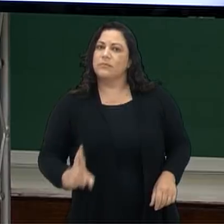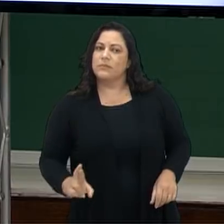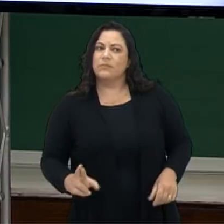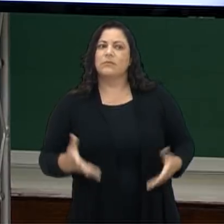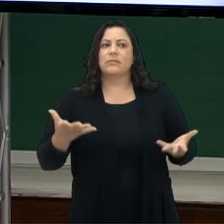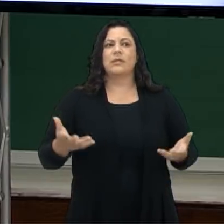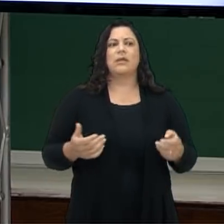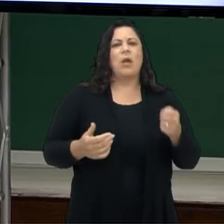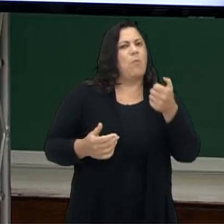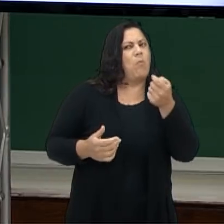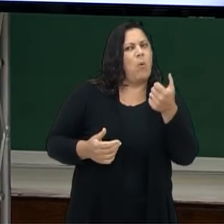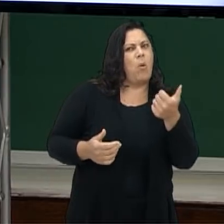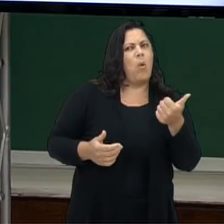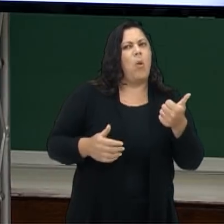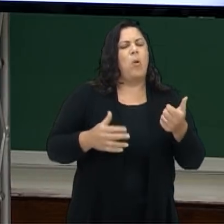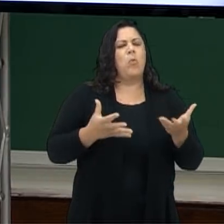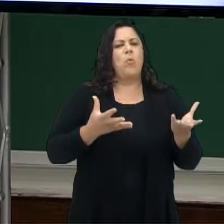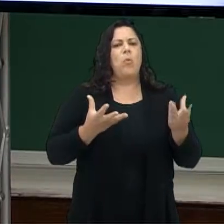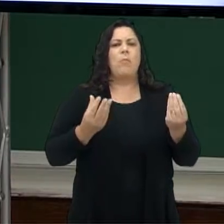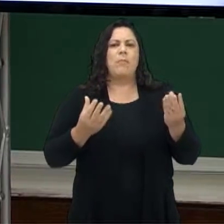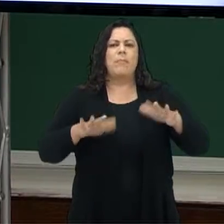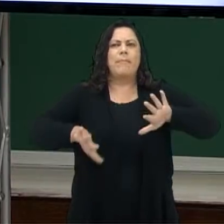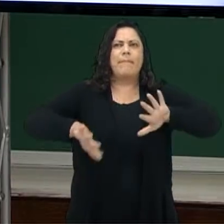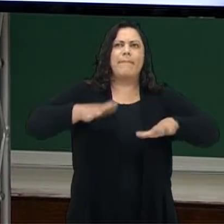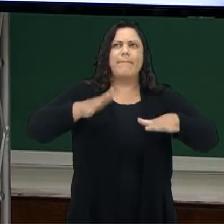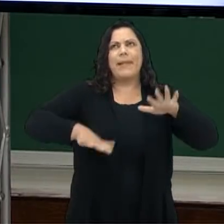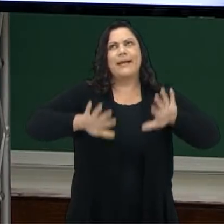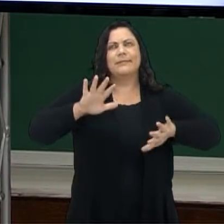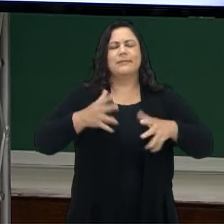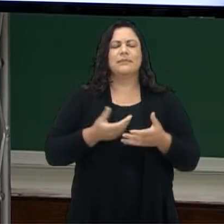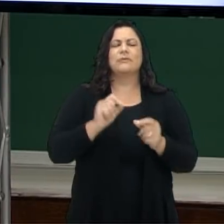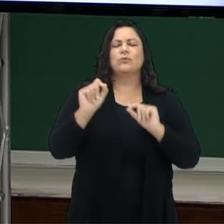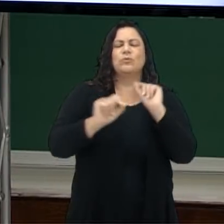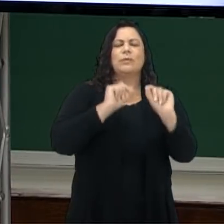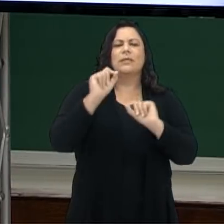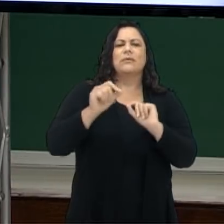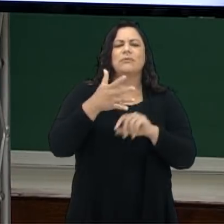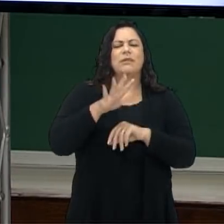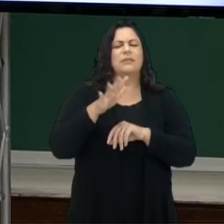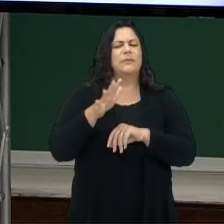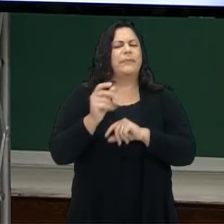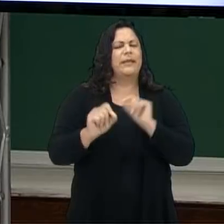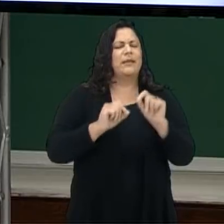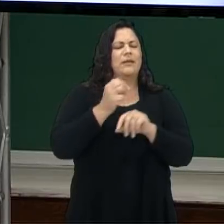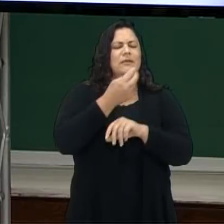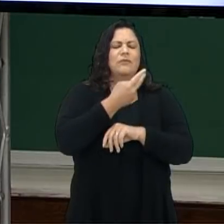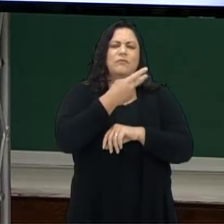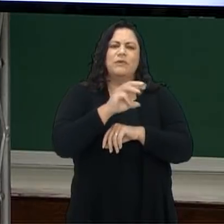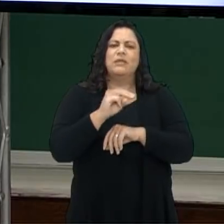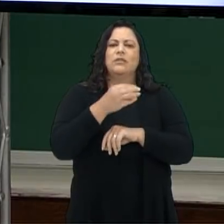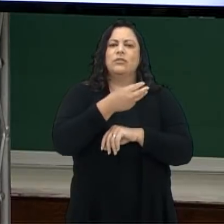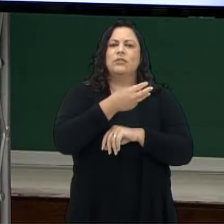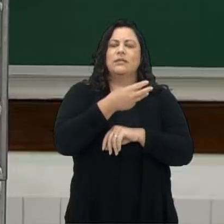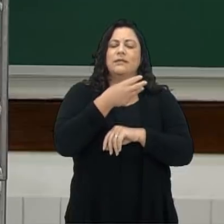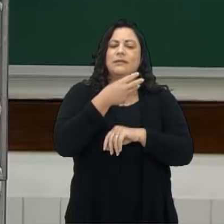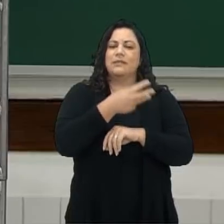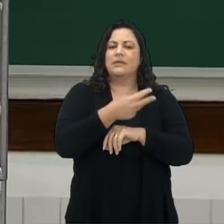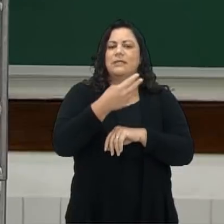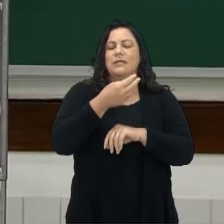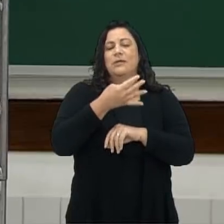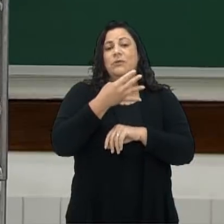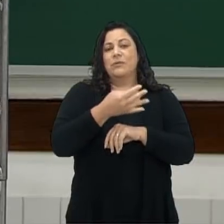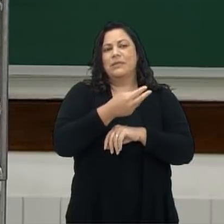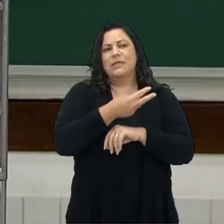pouco tempo, muito tempo, sempre conectado, 20, 24 e 36. A minha pesquisa foi com um total de